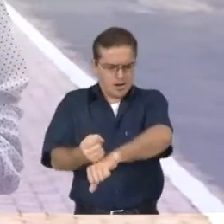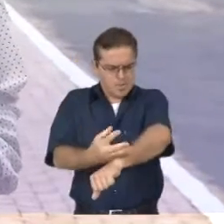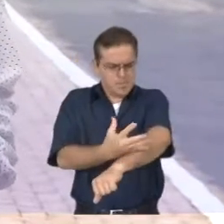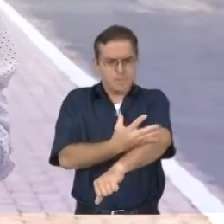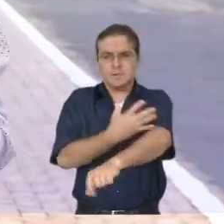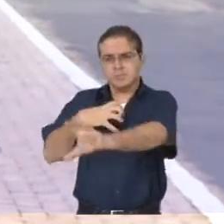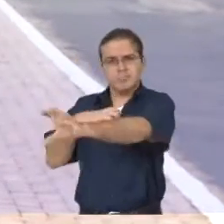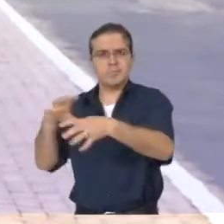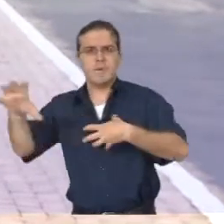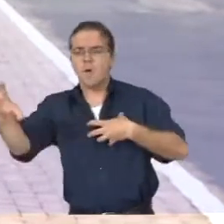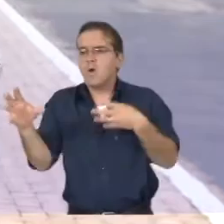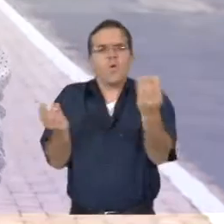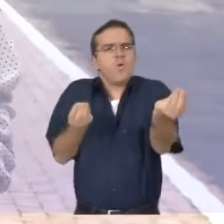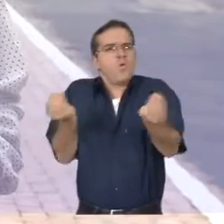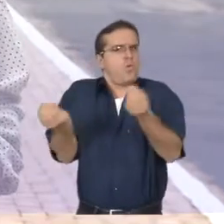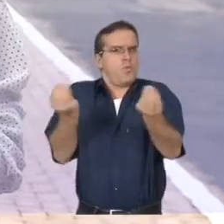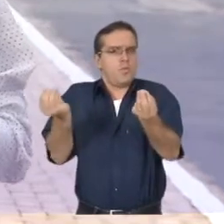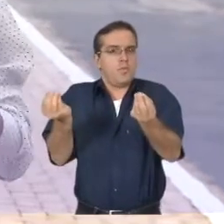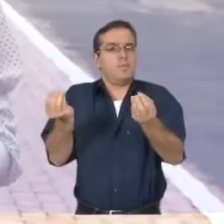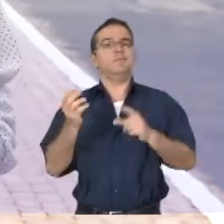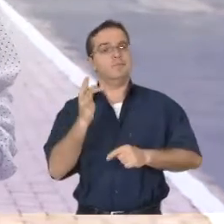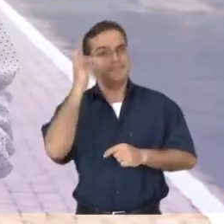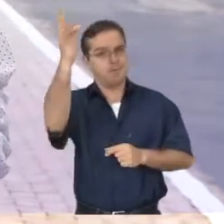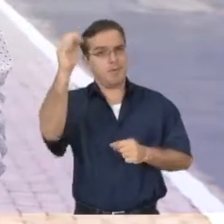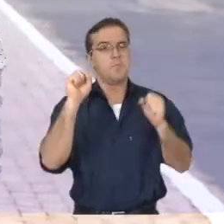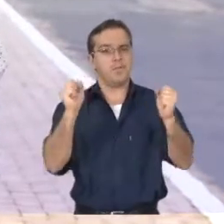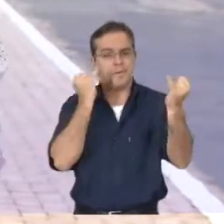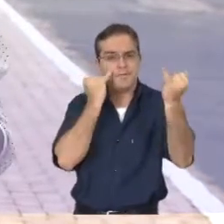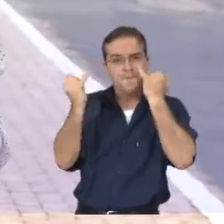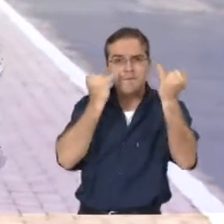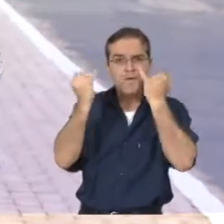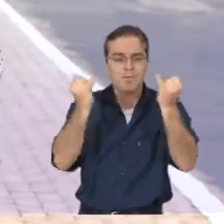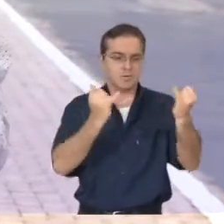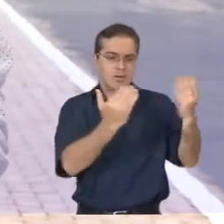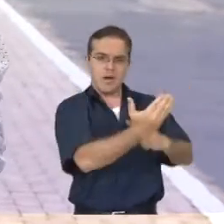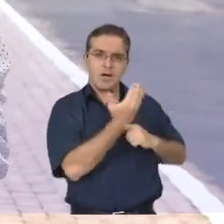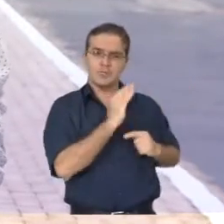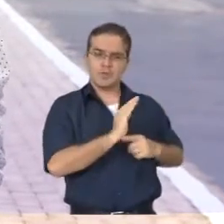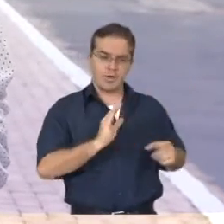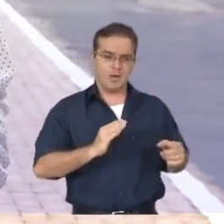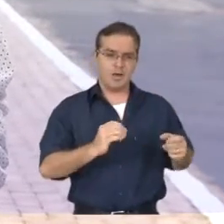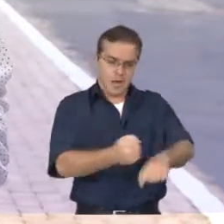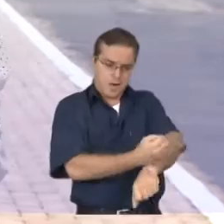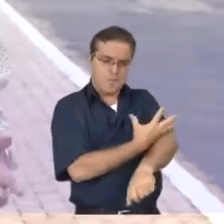funcionam. No futuro, essas informações podem contribuir para a regulação emocional das